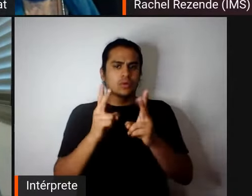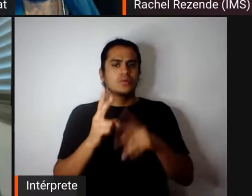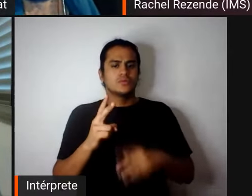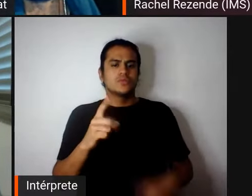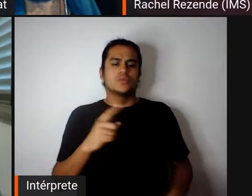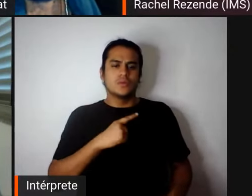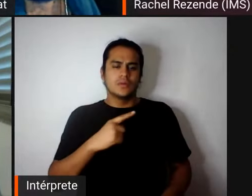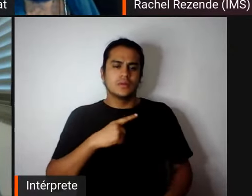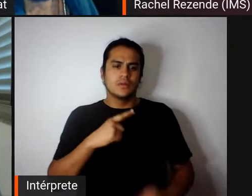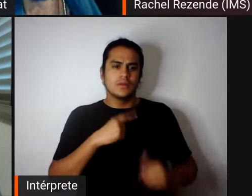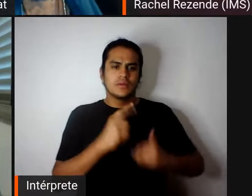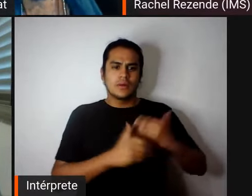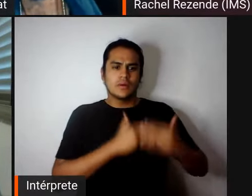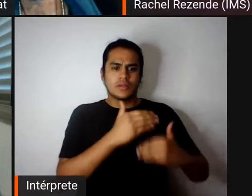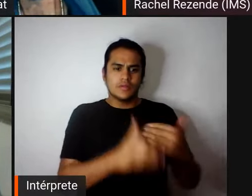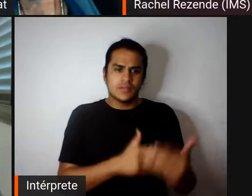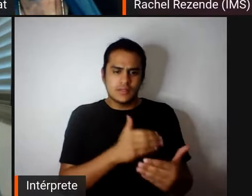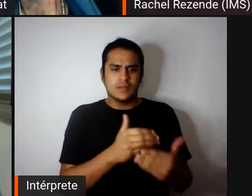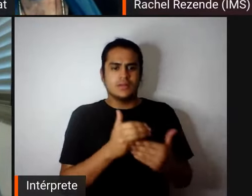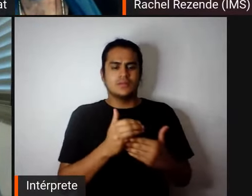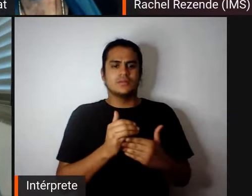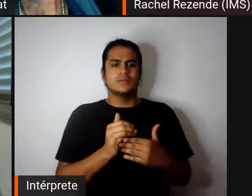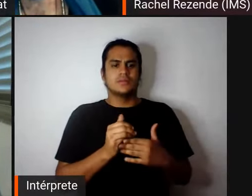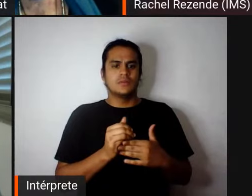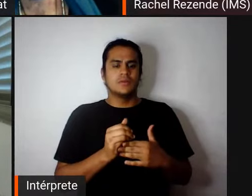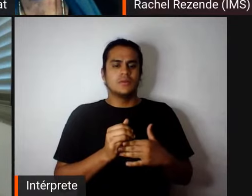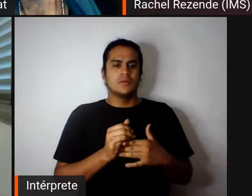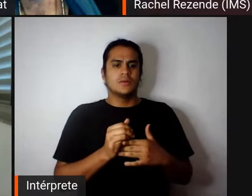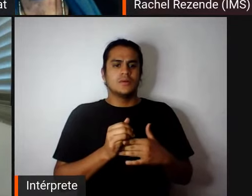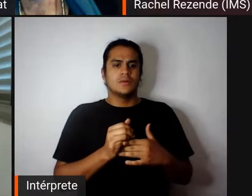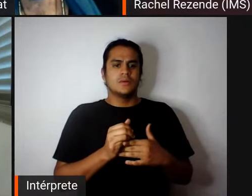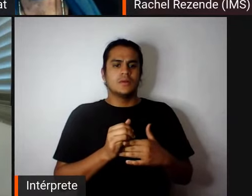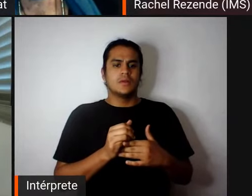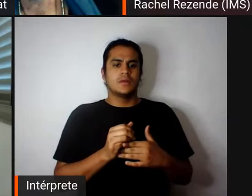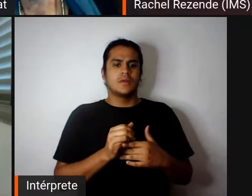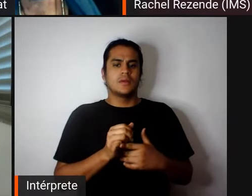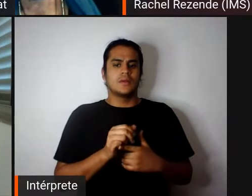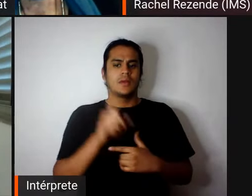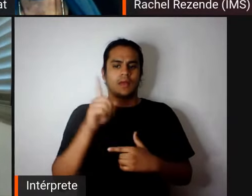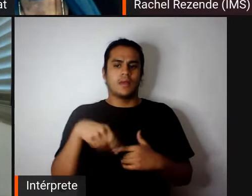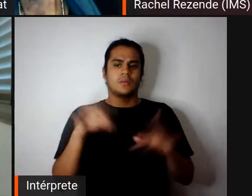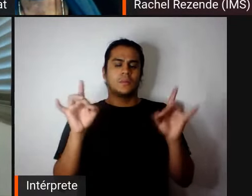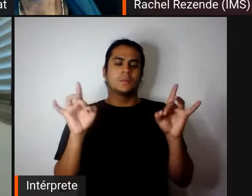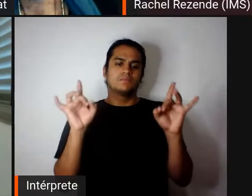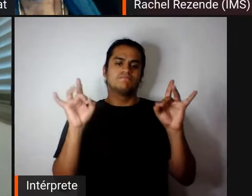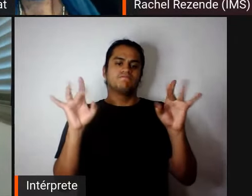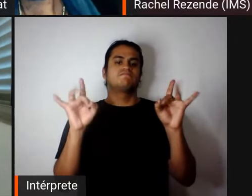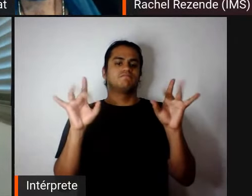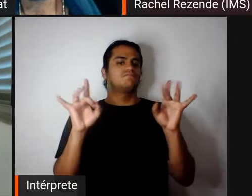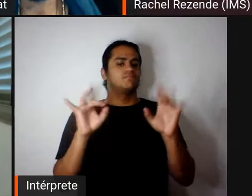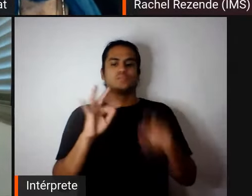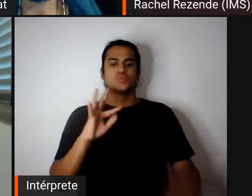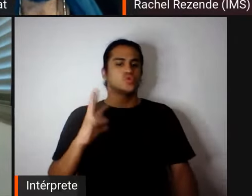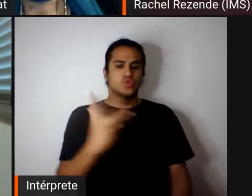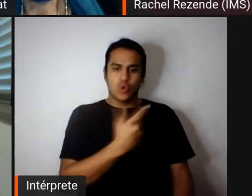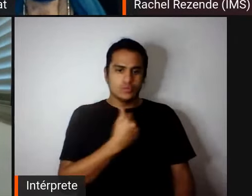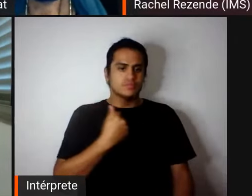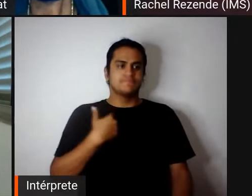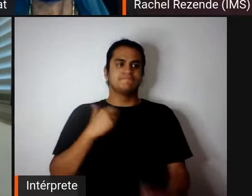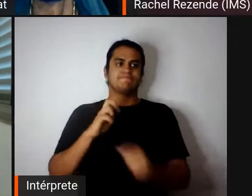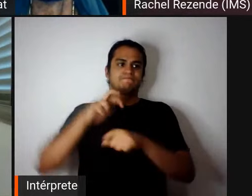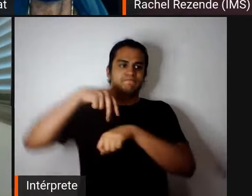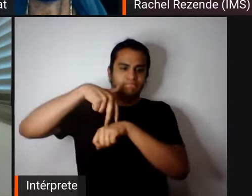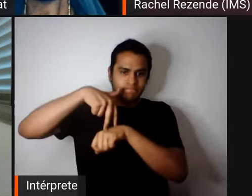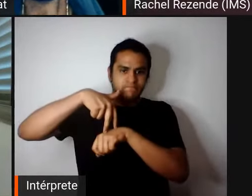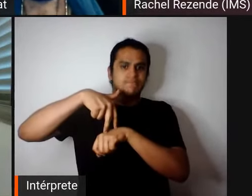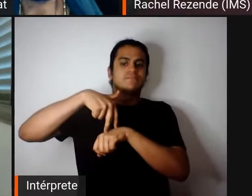de processos, né, do seu trabalho, da sua. É um privilégio para a gente, para todos nós que estamos aqui, e com certeza para